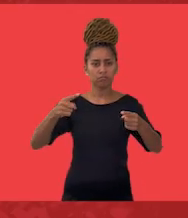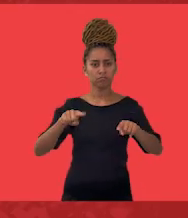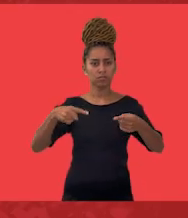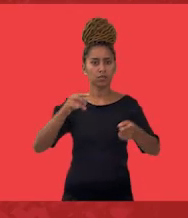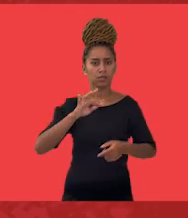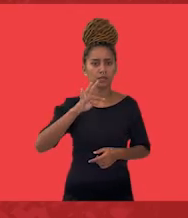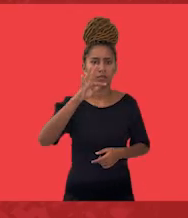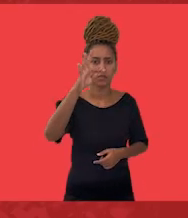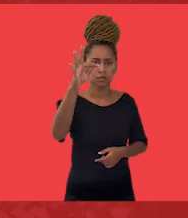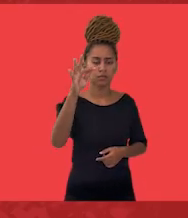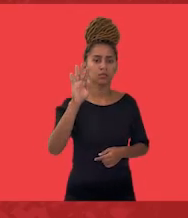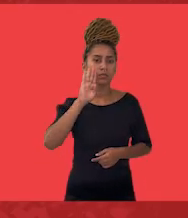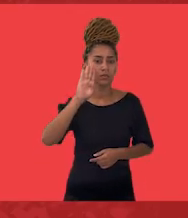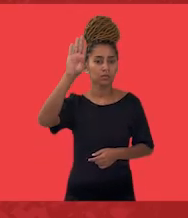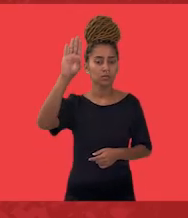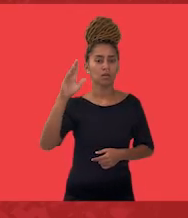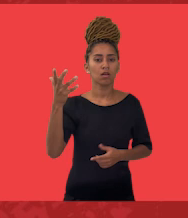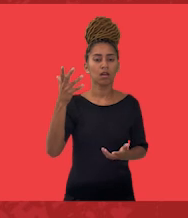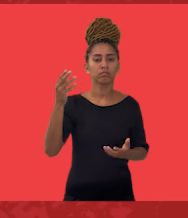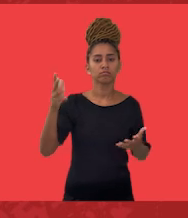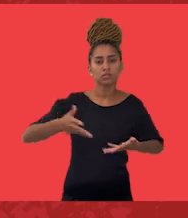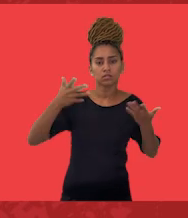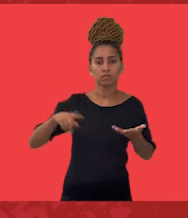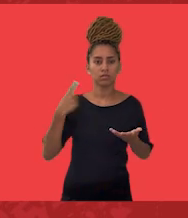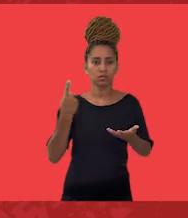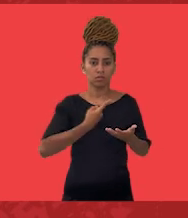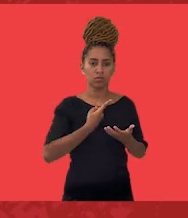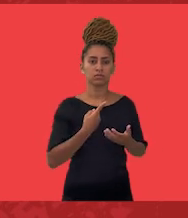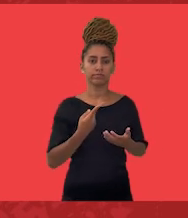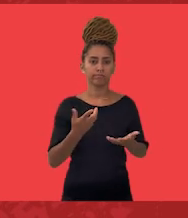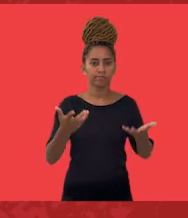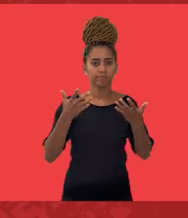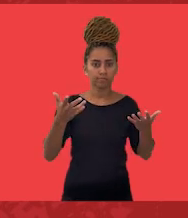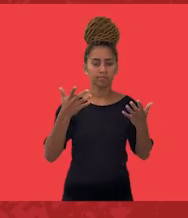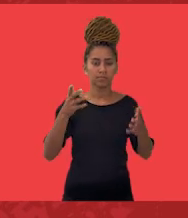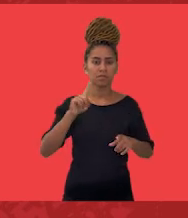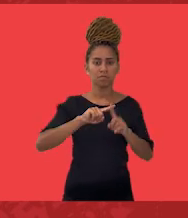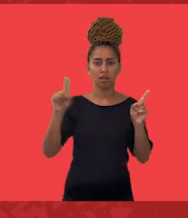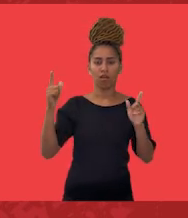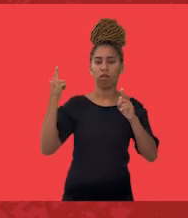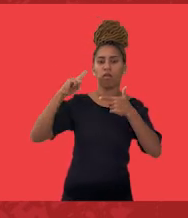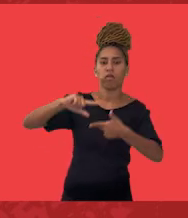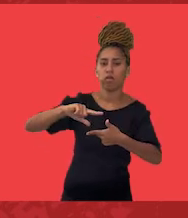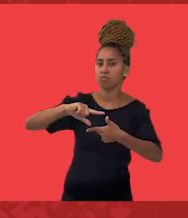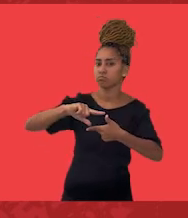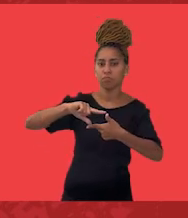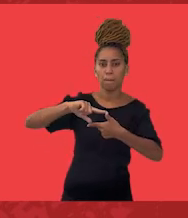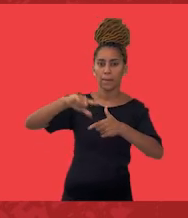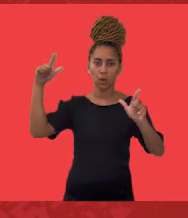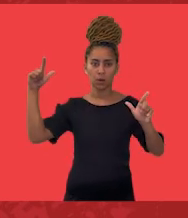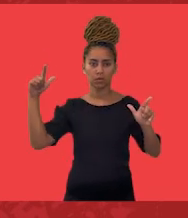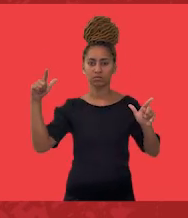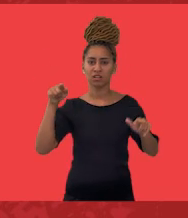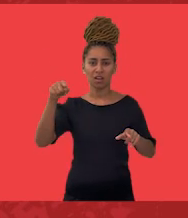deseja o fim dos tratados que findam os tempos, só pode assim fazer de maneira anacrônica,